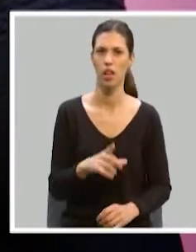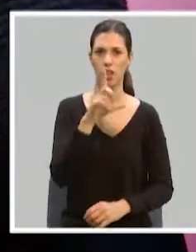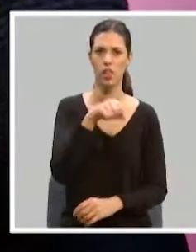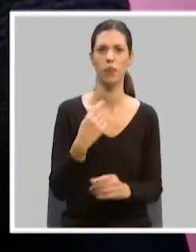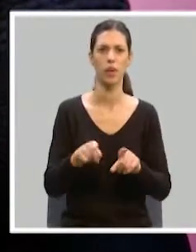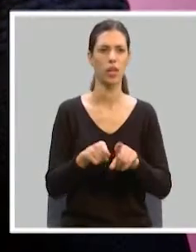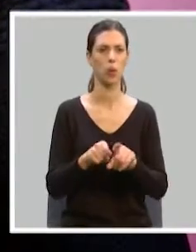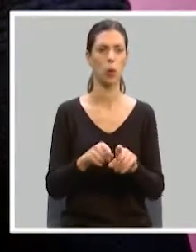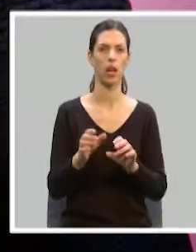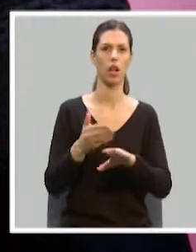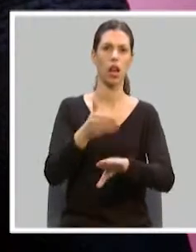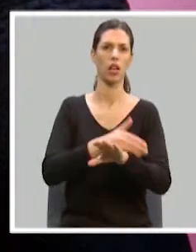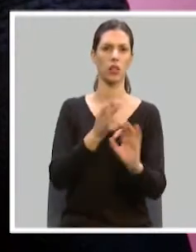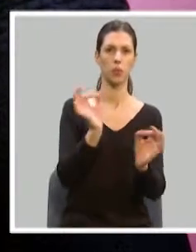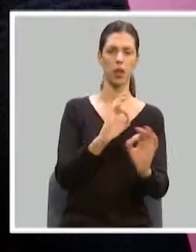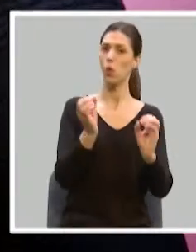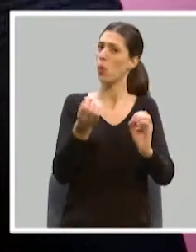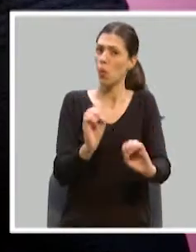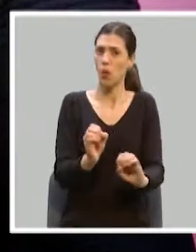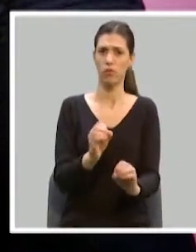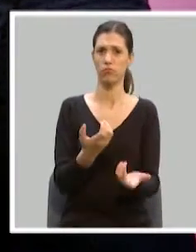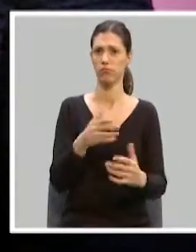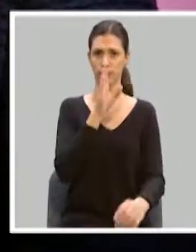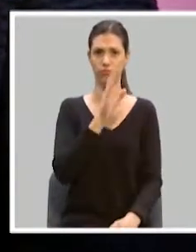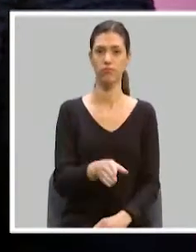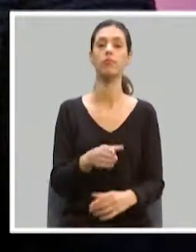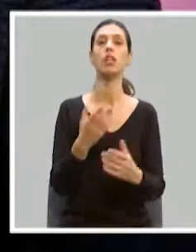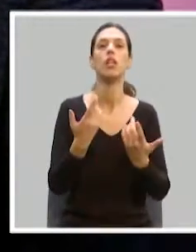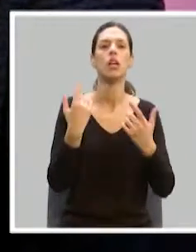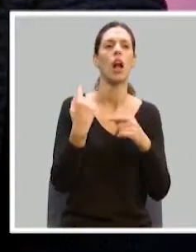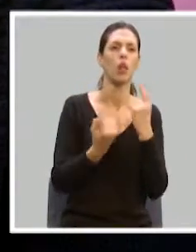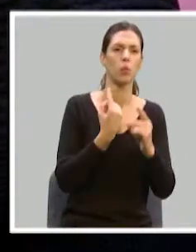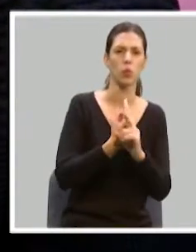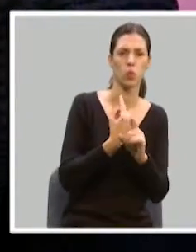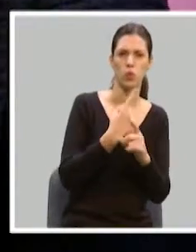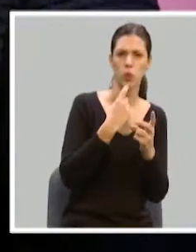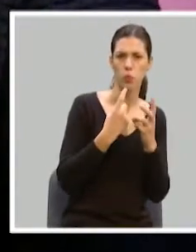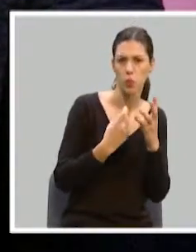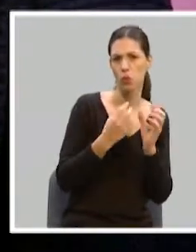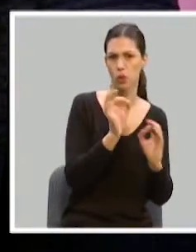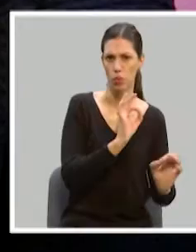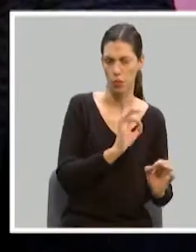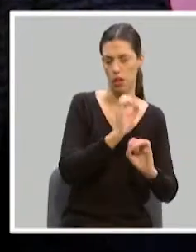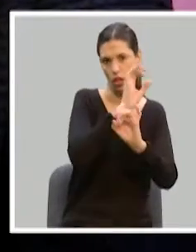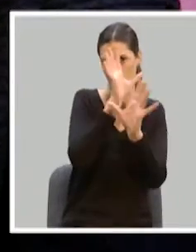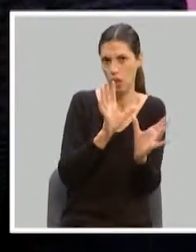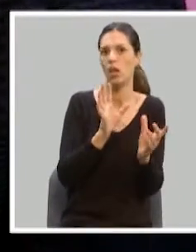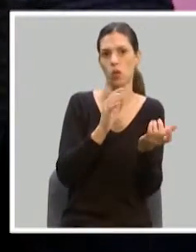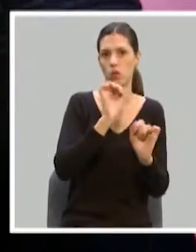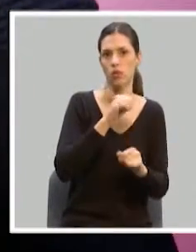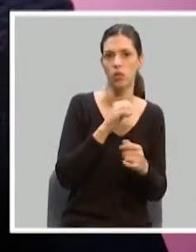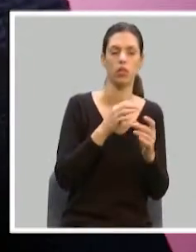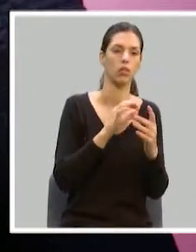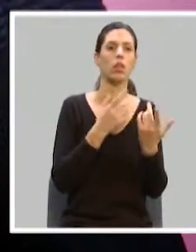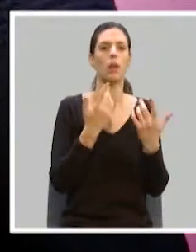e sem uma encenação e eles tinham meia dúzia de coisas Preparadas meia dúzia de perguntas Preparadas obviamente